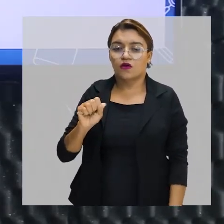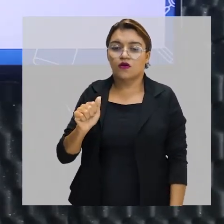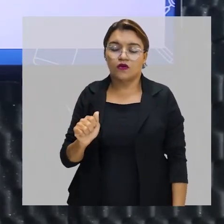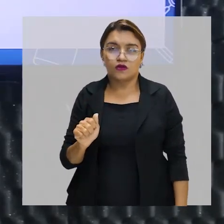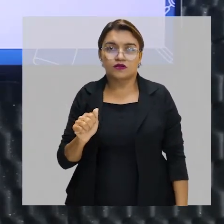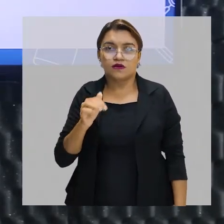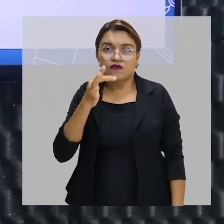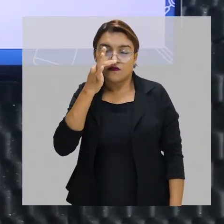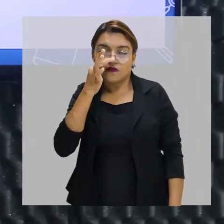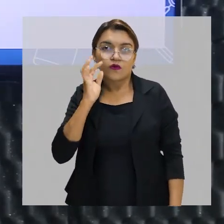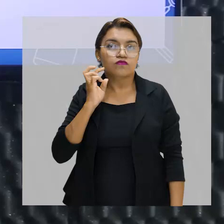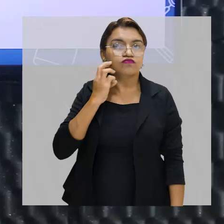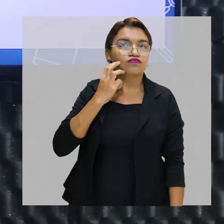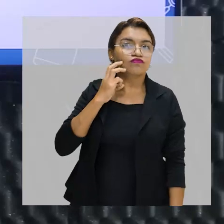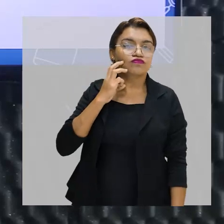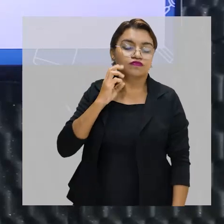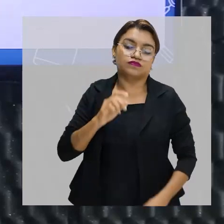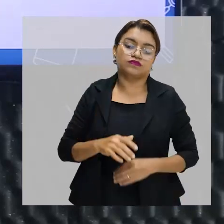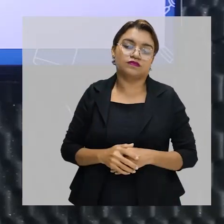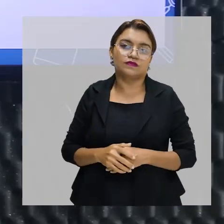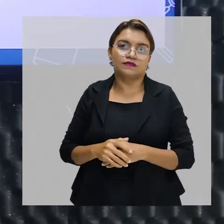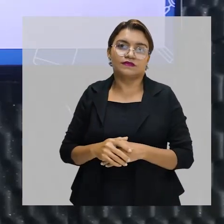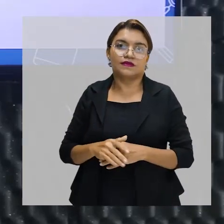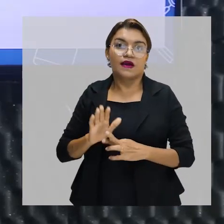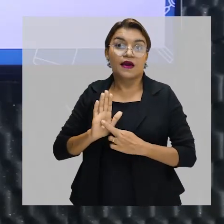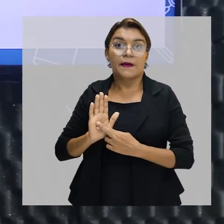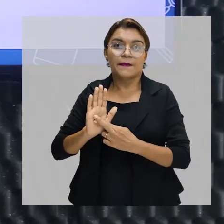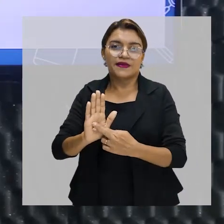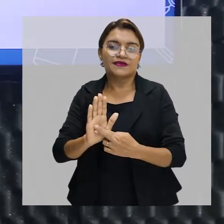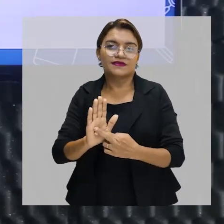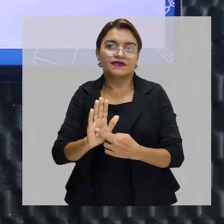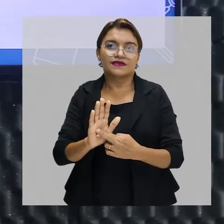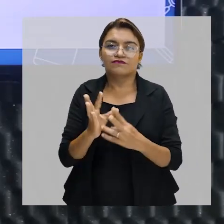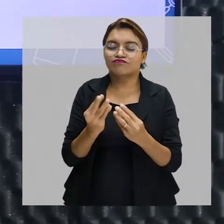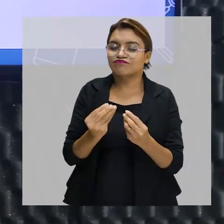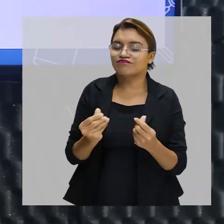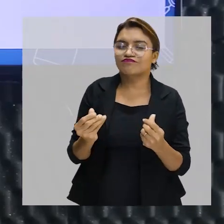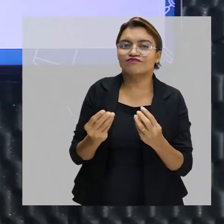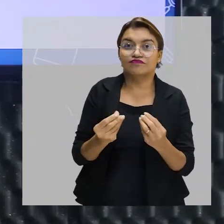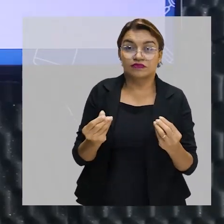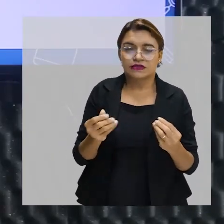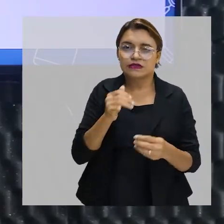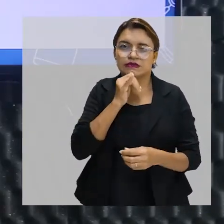a flor, representa a delicadeza. De